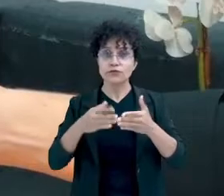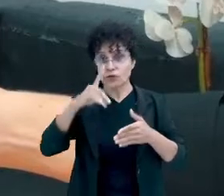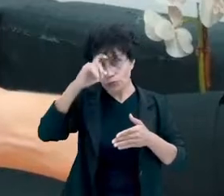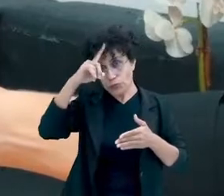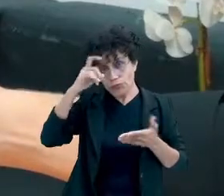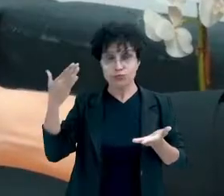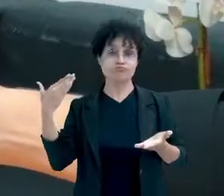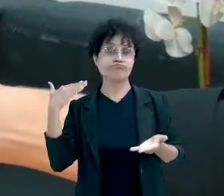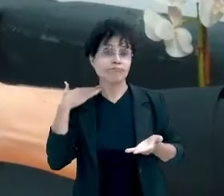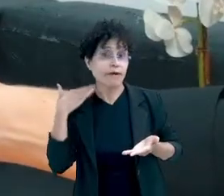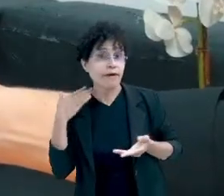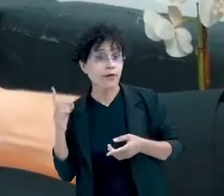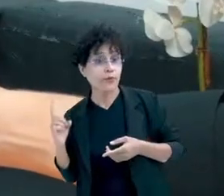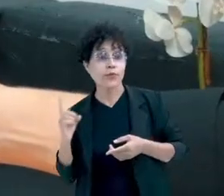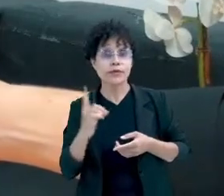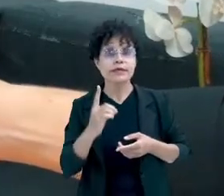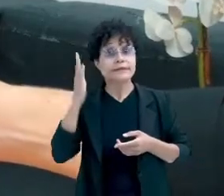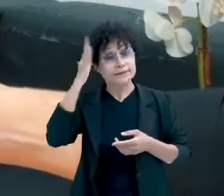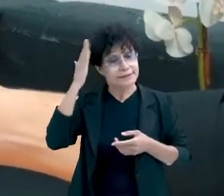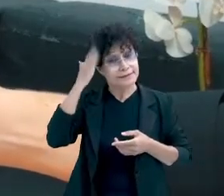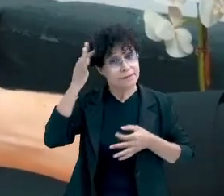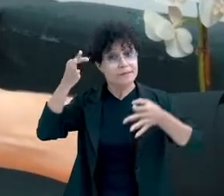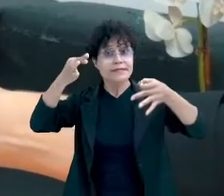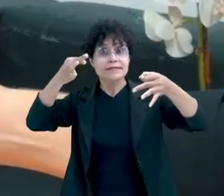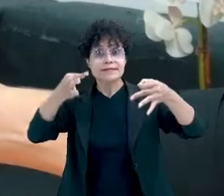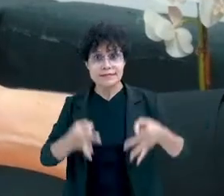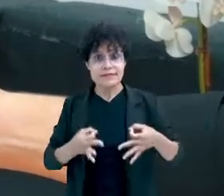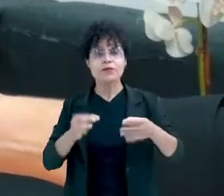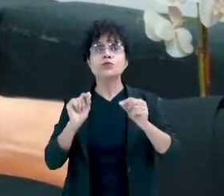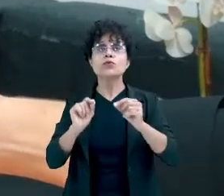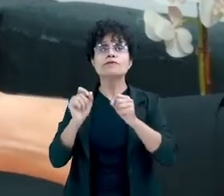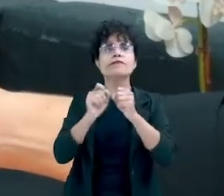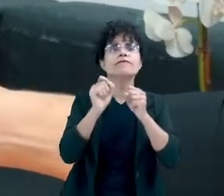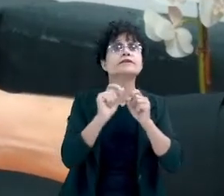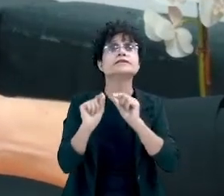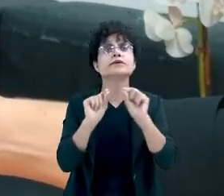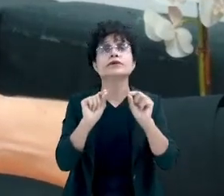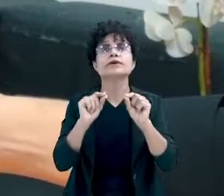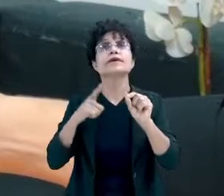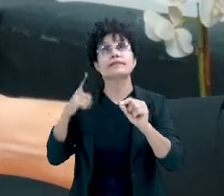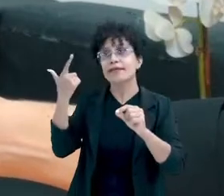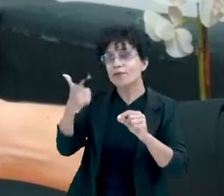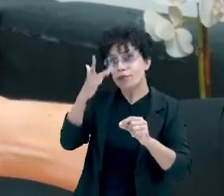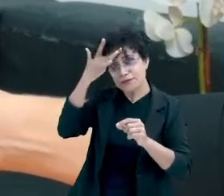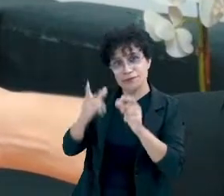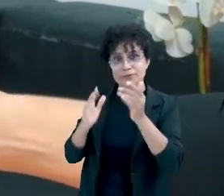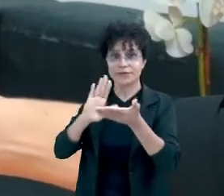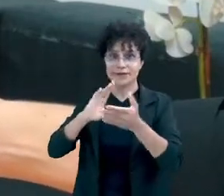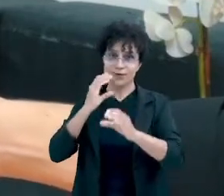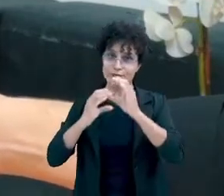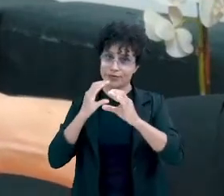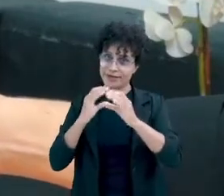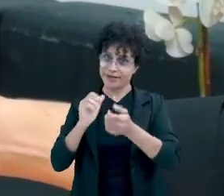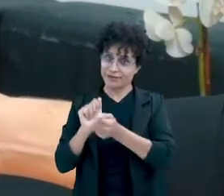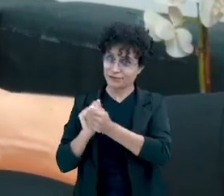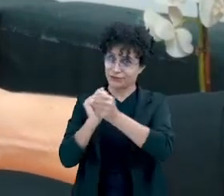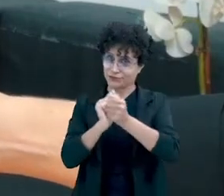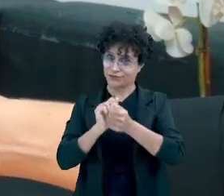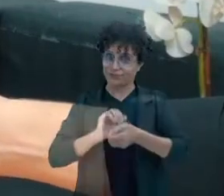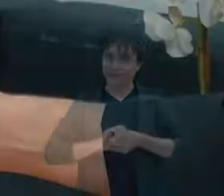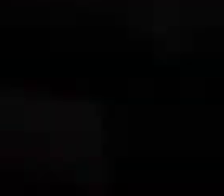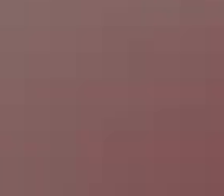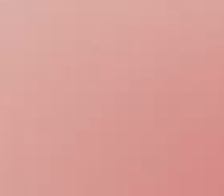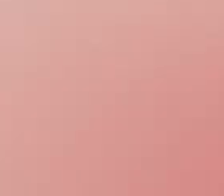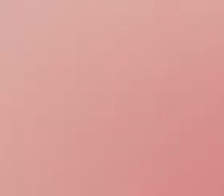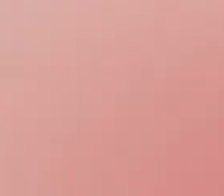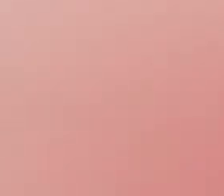vão ir num fórum, ir num hospital, ir num banco e saber exatamente o que eles vão fazer ali, porque vai ter alguém para comunicar com